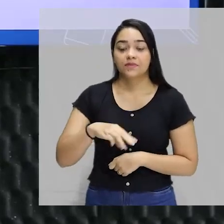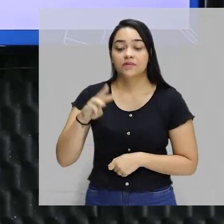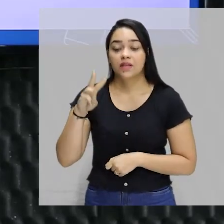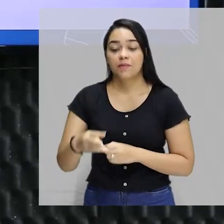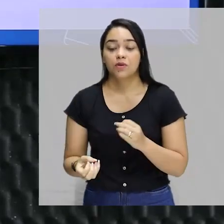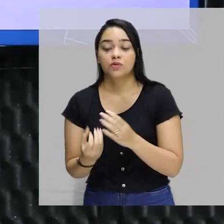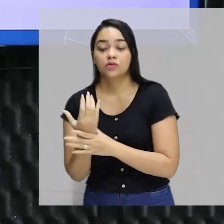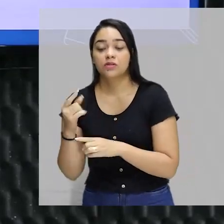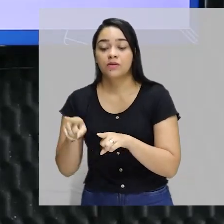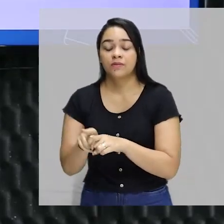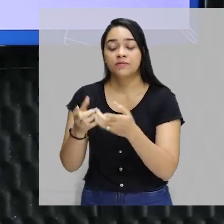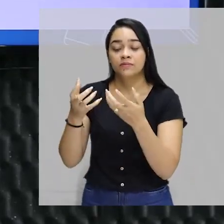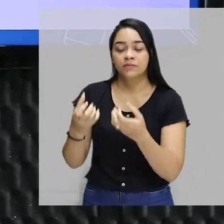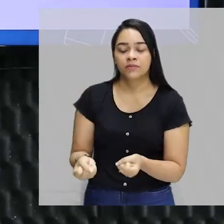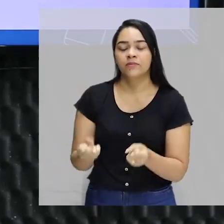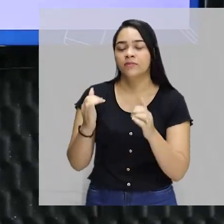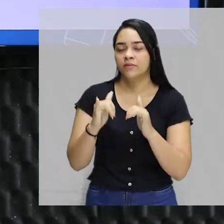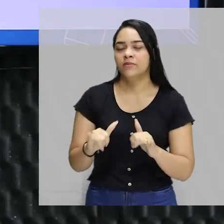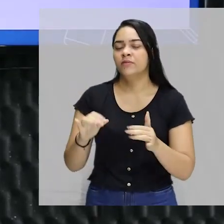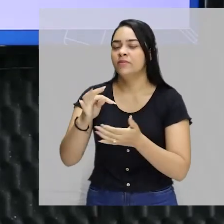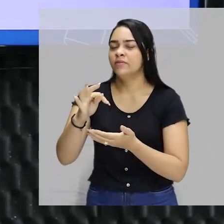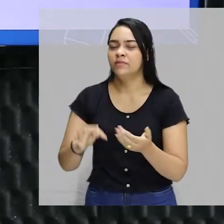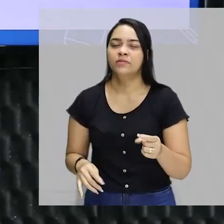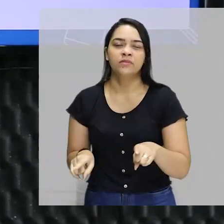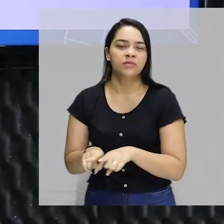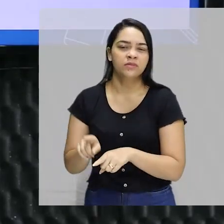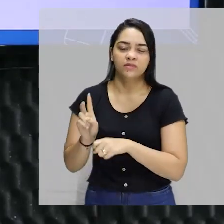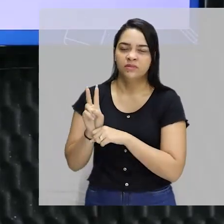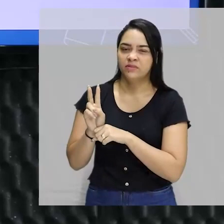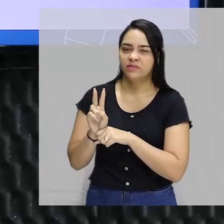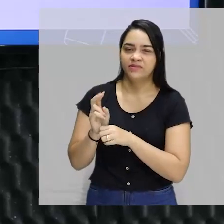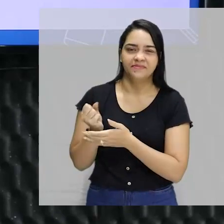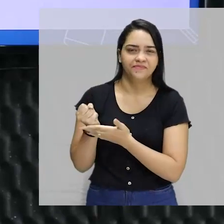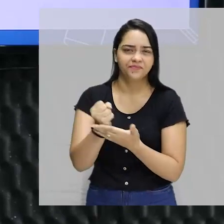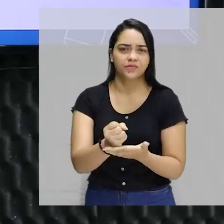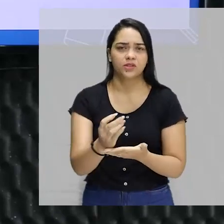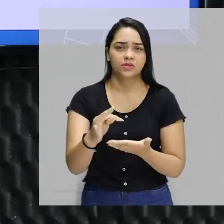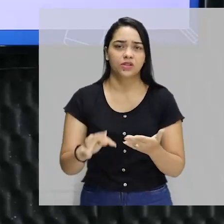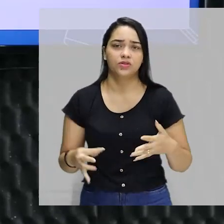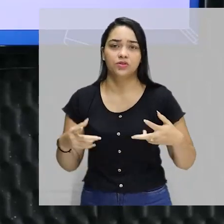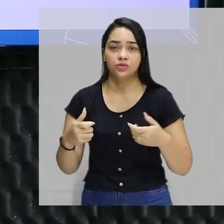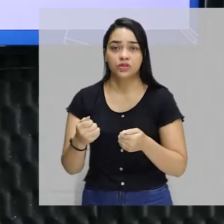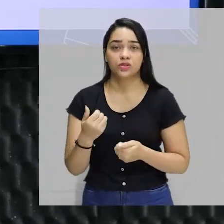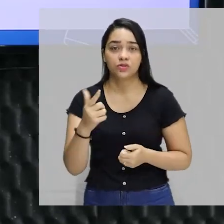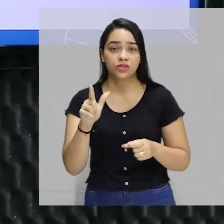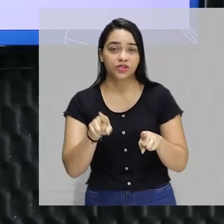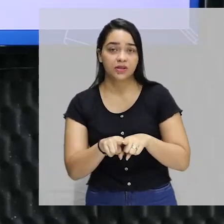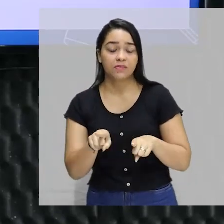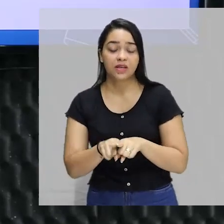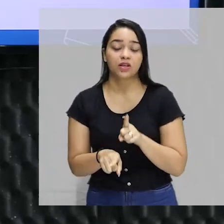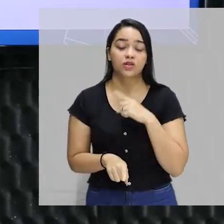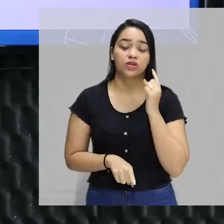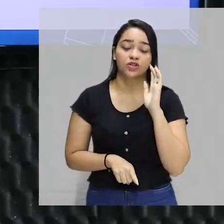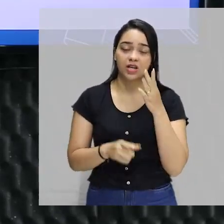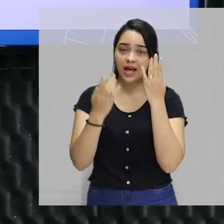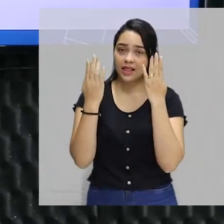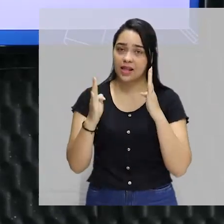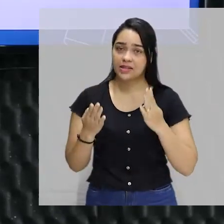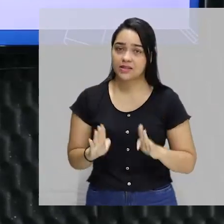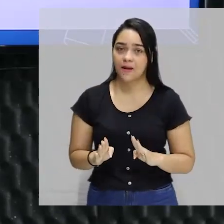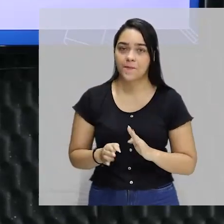produz e quem recebe o texto. O suporte textual e todos os outros elementos que vamos já